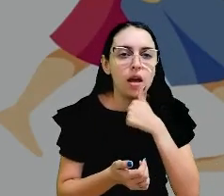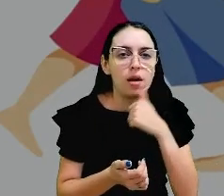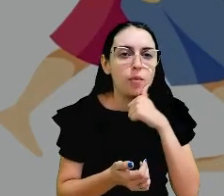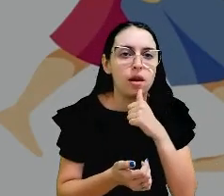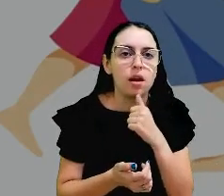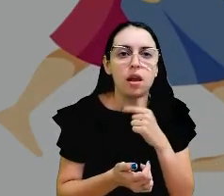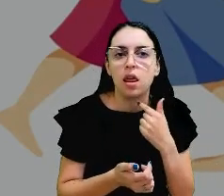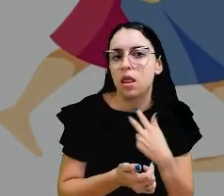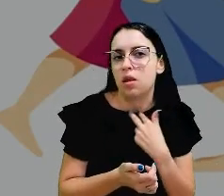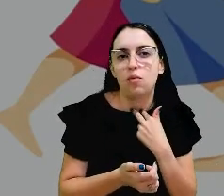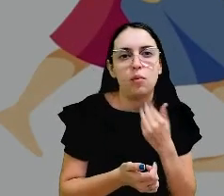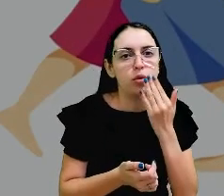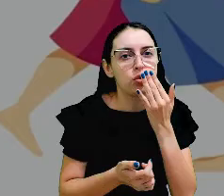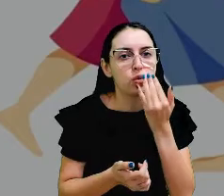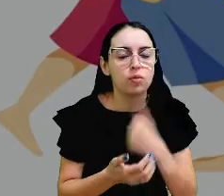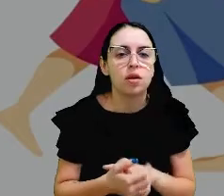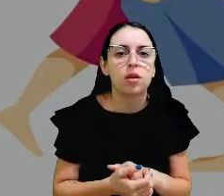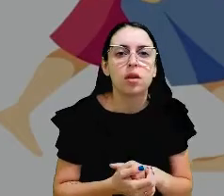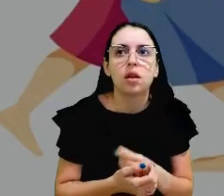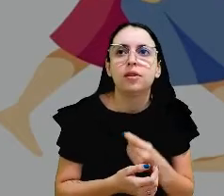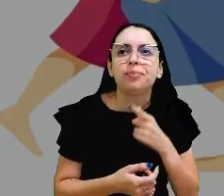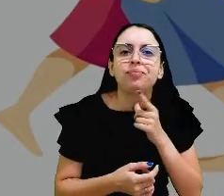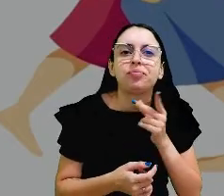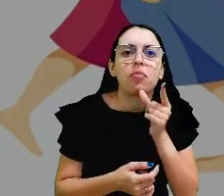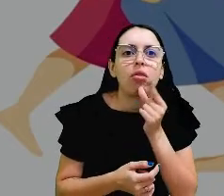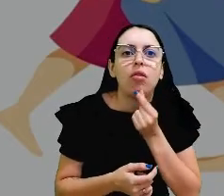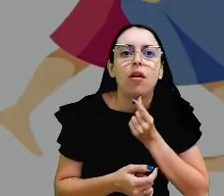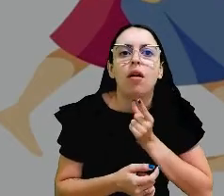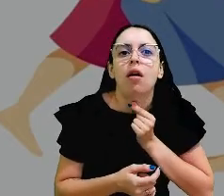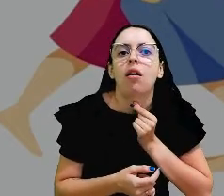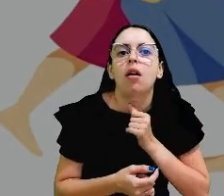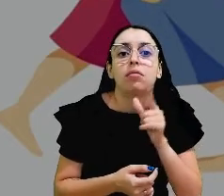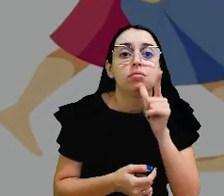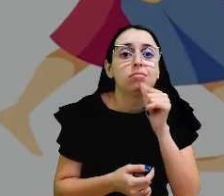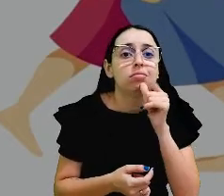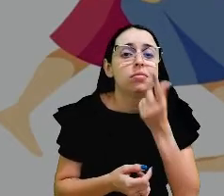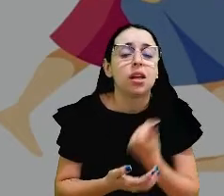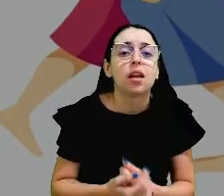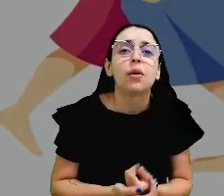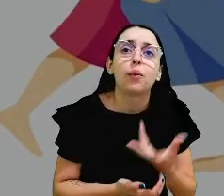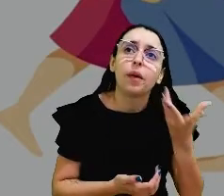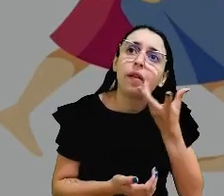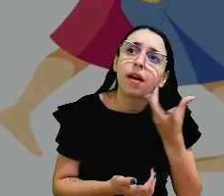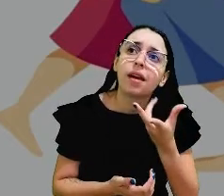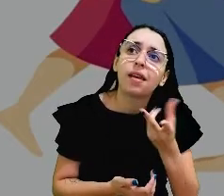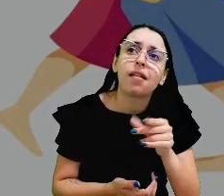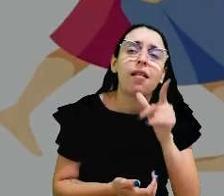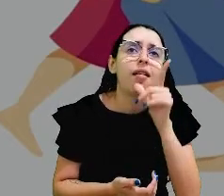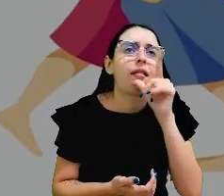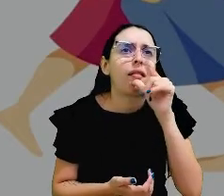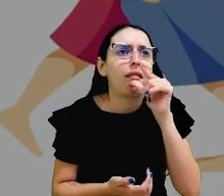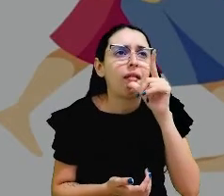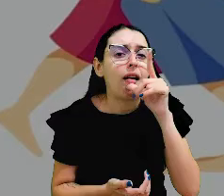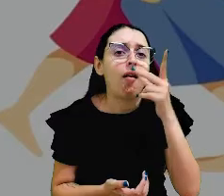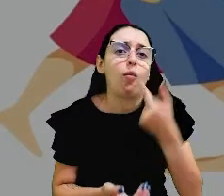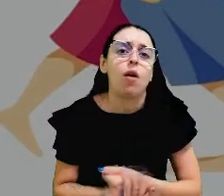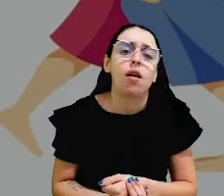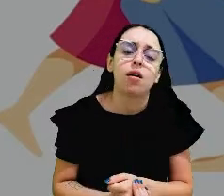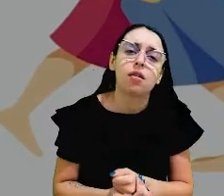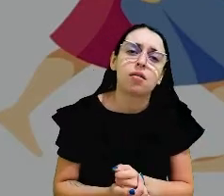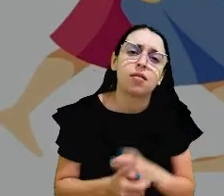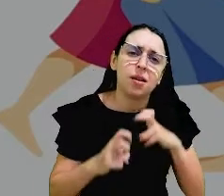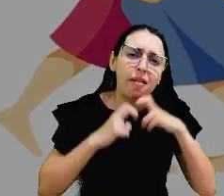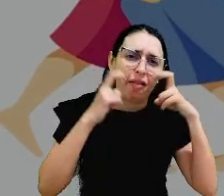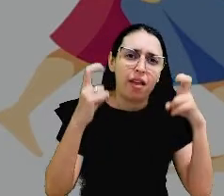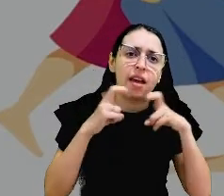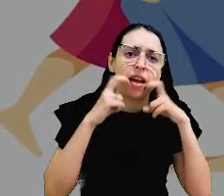durante o parto. Eu morria de sede, às 9 ou 10 da noite, tudo que eu pedia aos berros era um copo de água, mas a